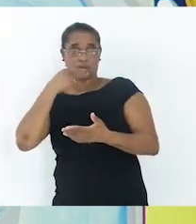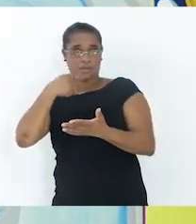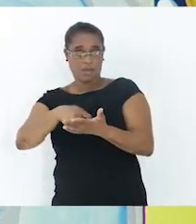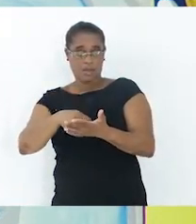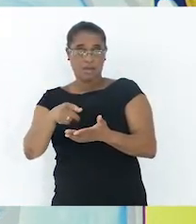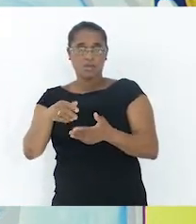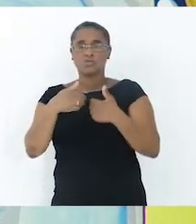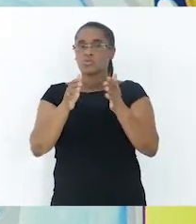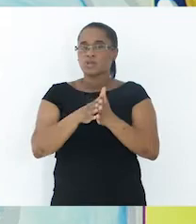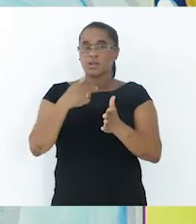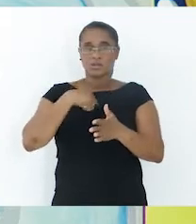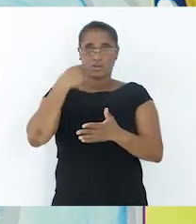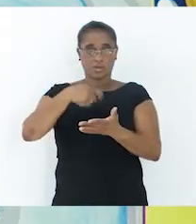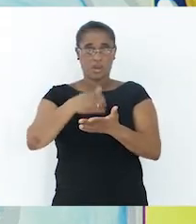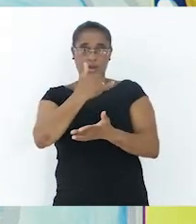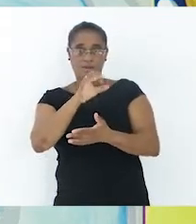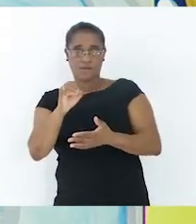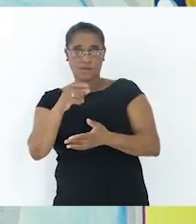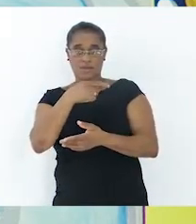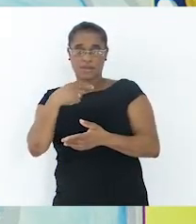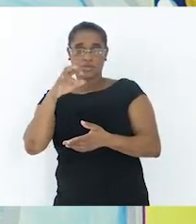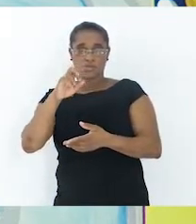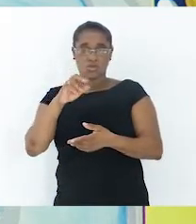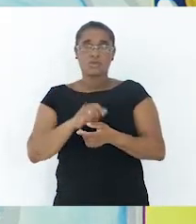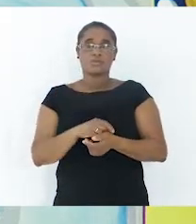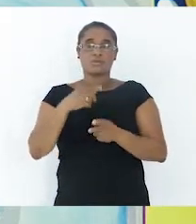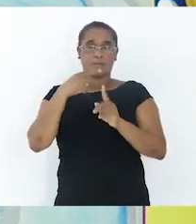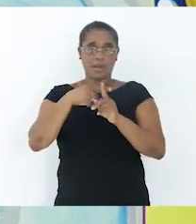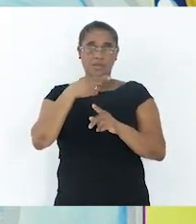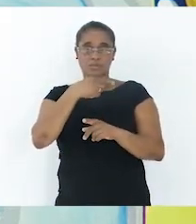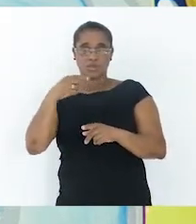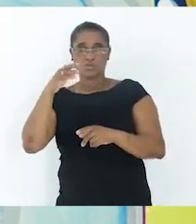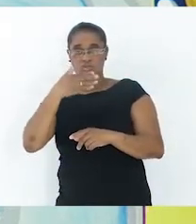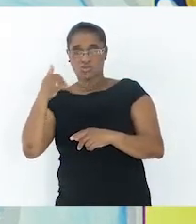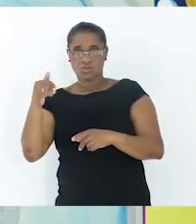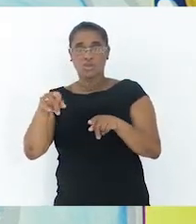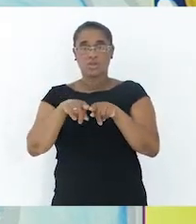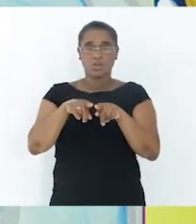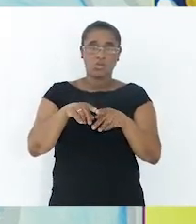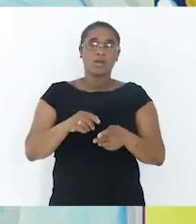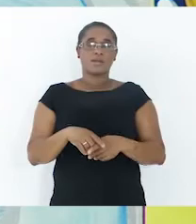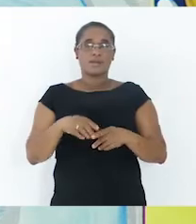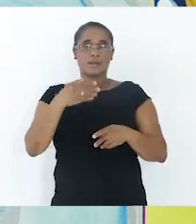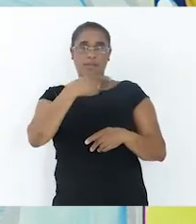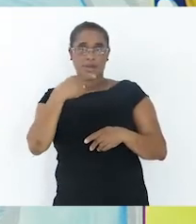devo 20. Então menos 8 mais menos 12 é igual a menos